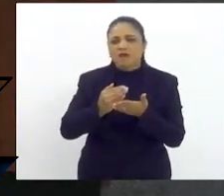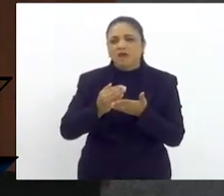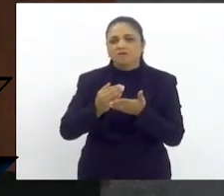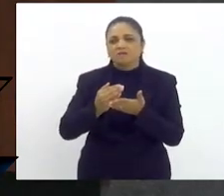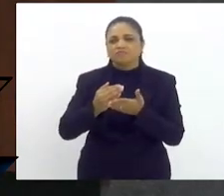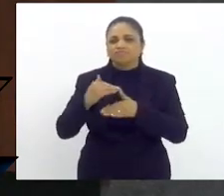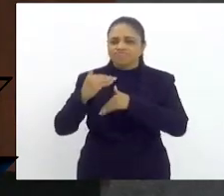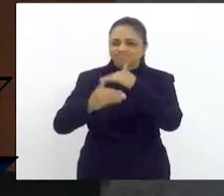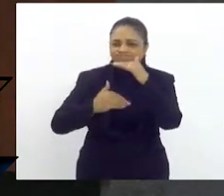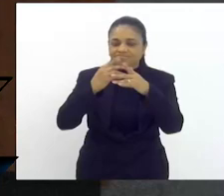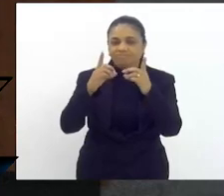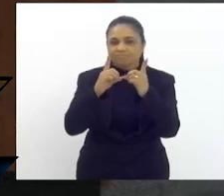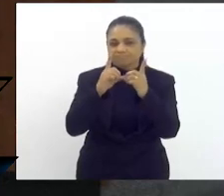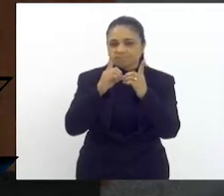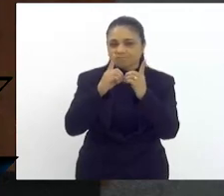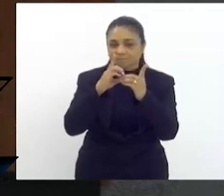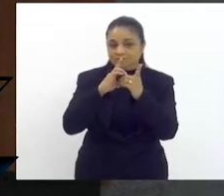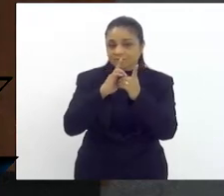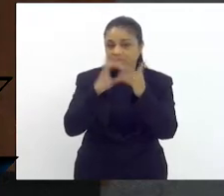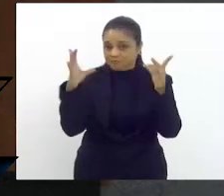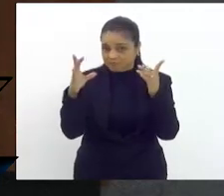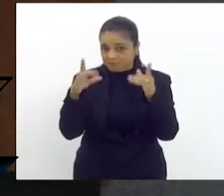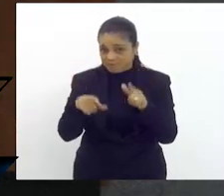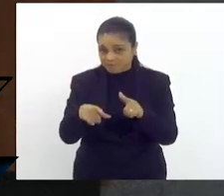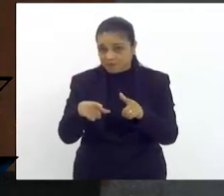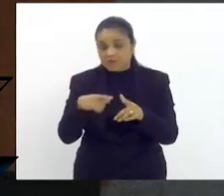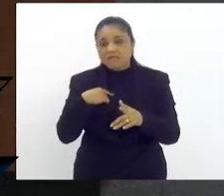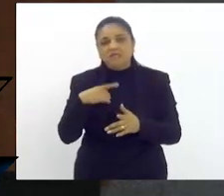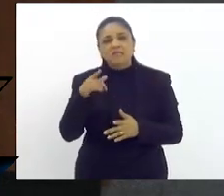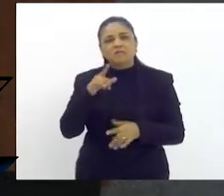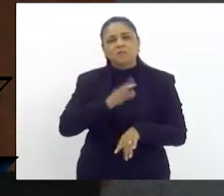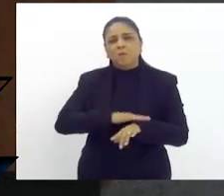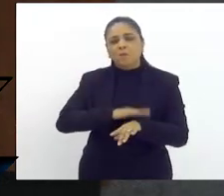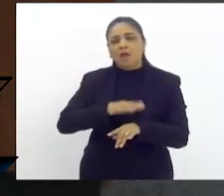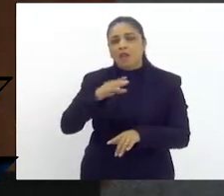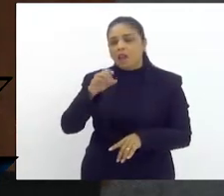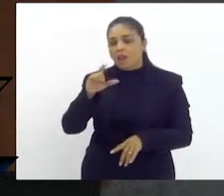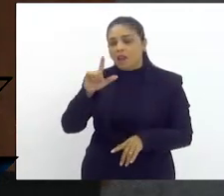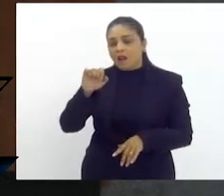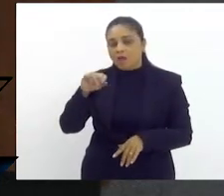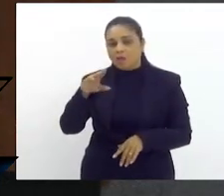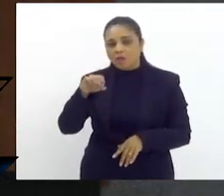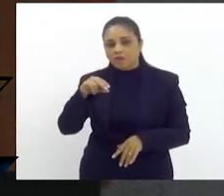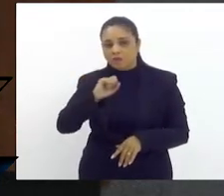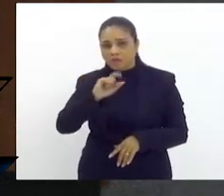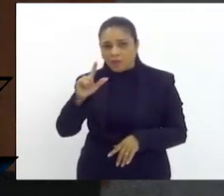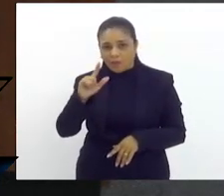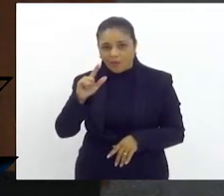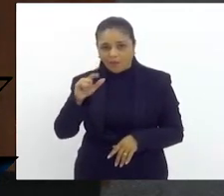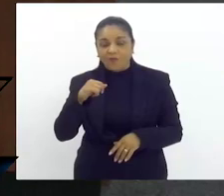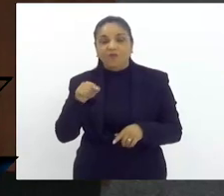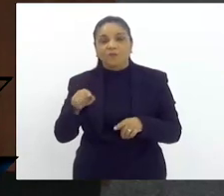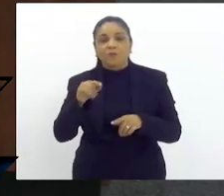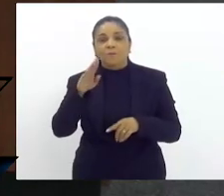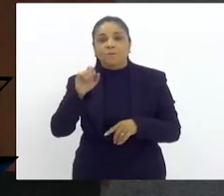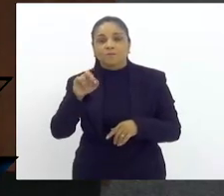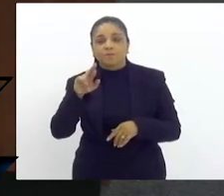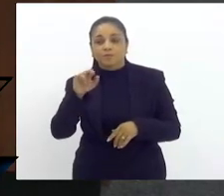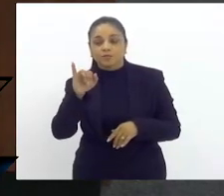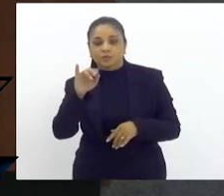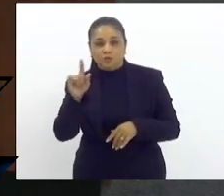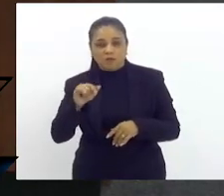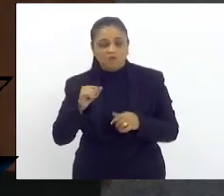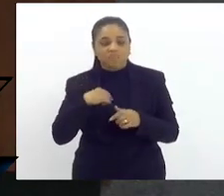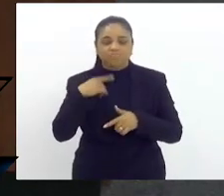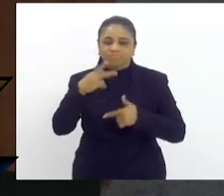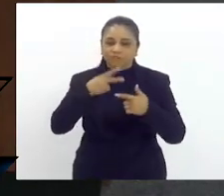redemocratização naquele momento Leonel Brizola disse vou governar com os negros e com as mulheres